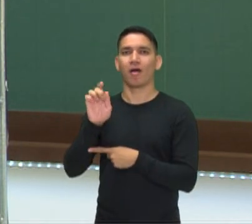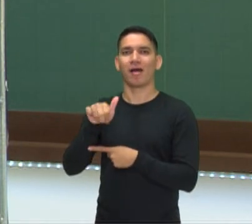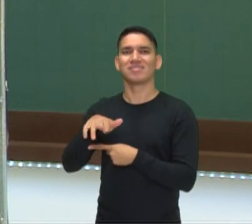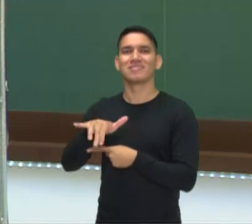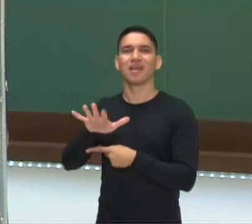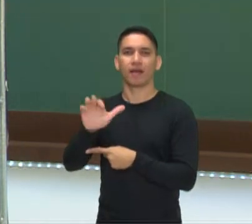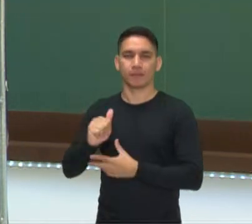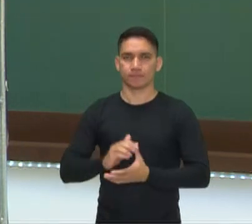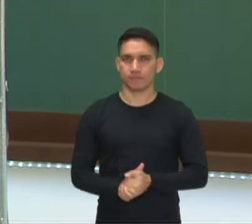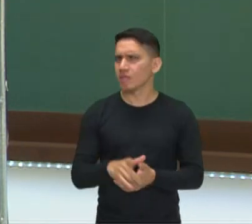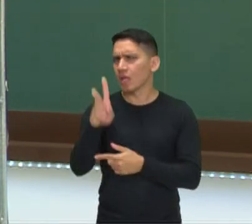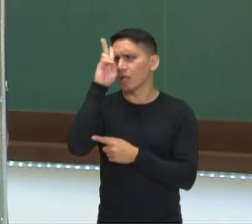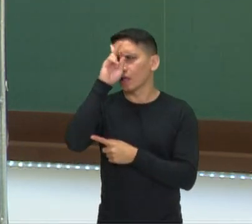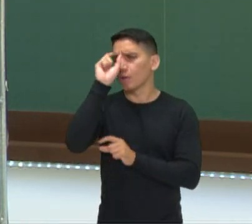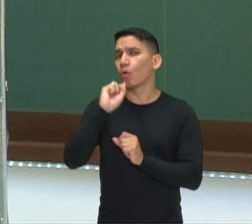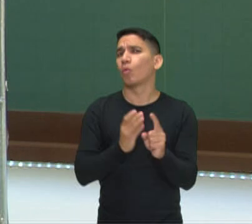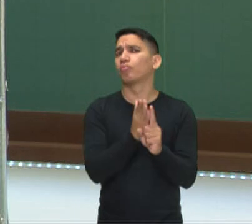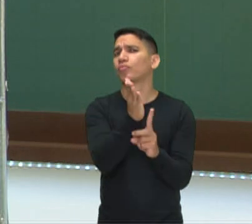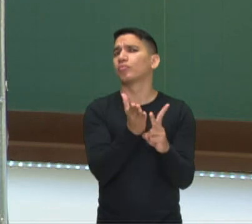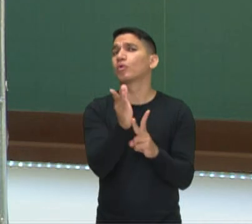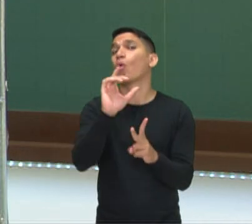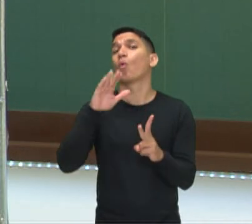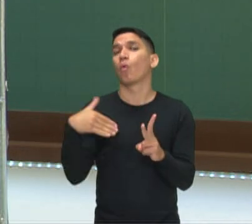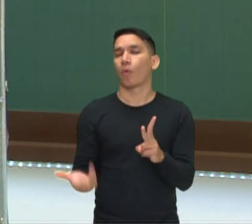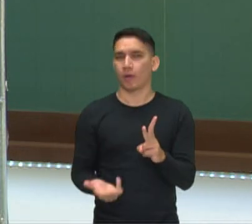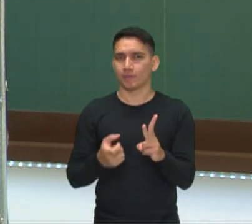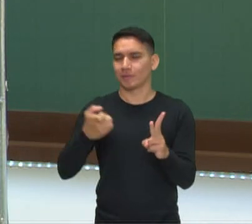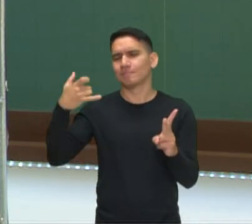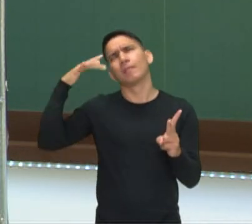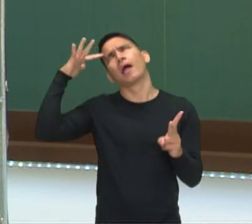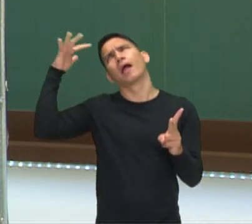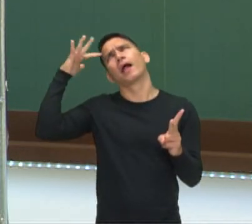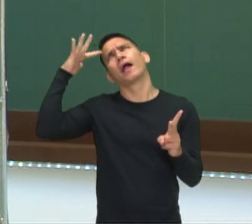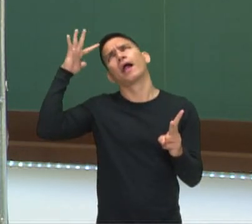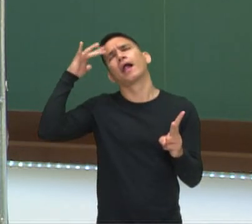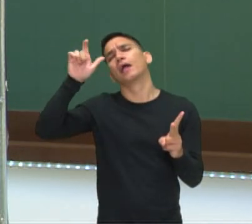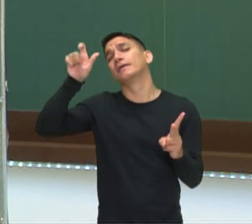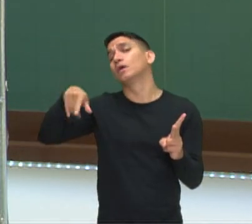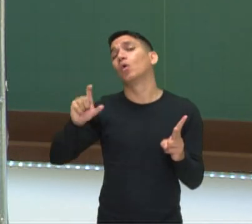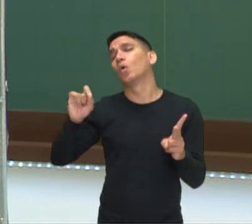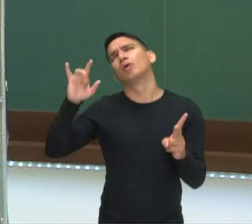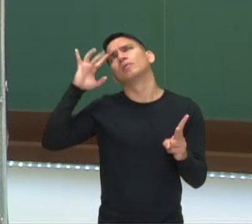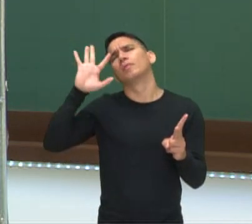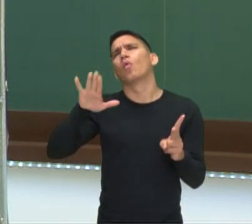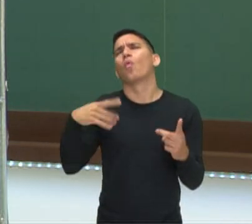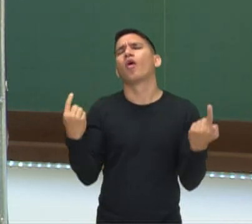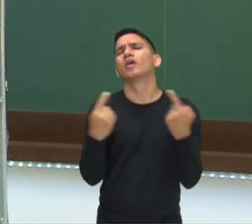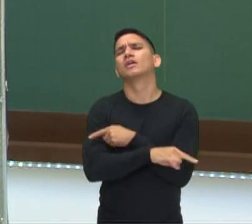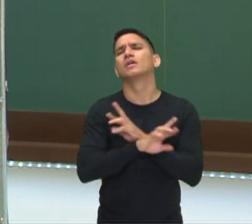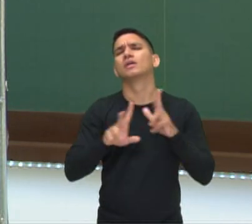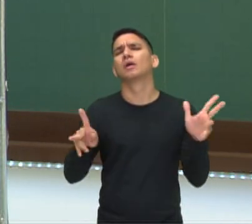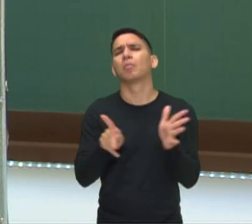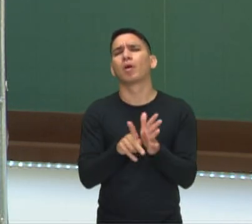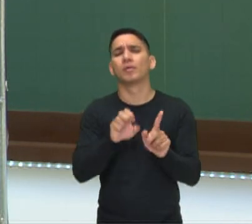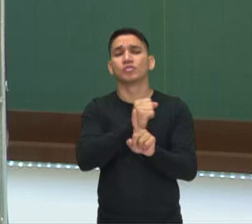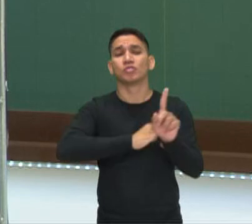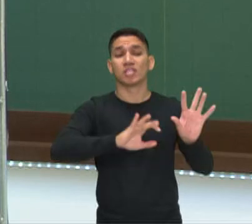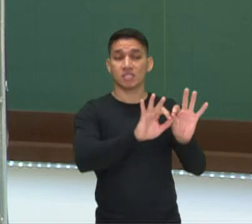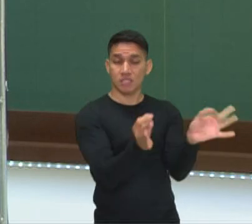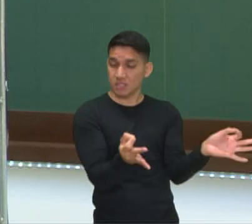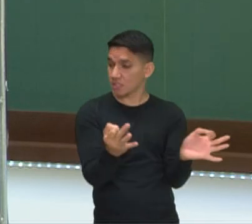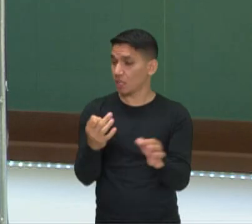Vamos relembrar o que são as duas então. O Durkheim estava lá pensando na oposição entre sociedades simples e